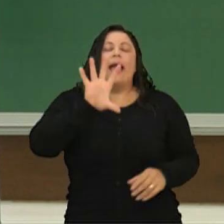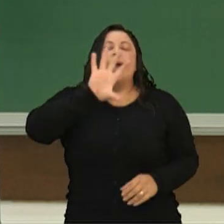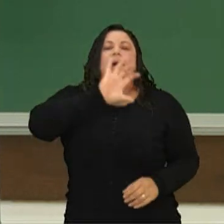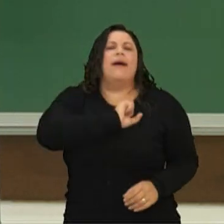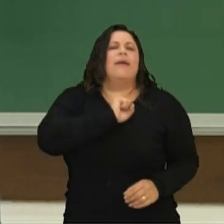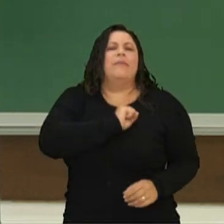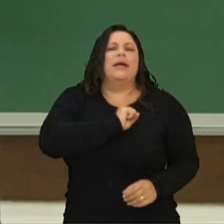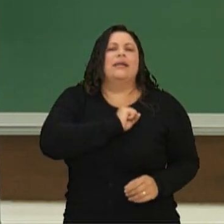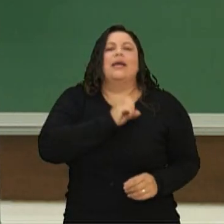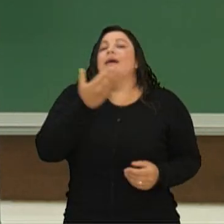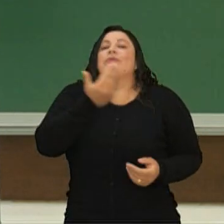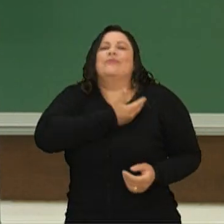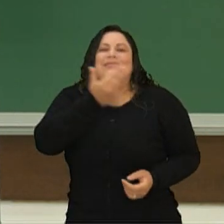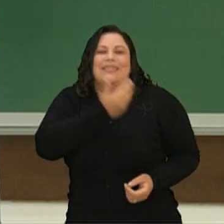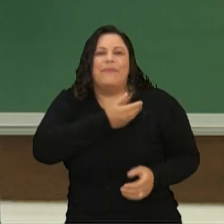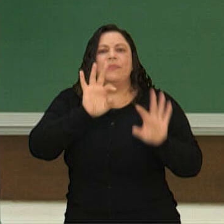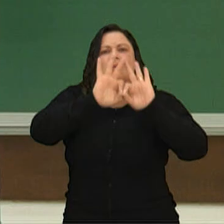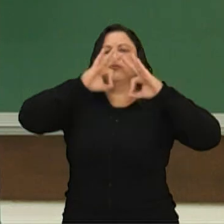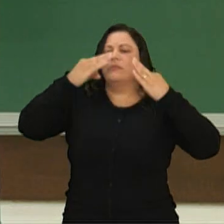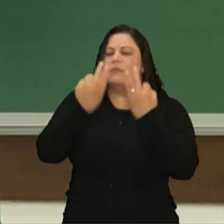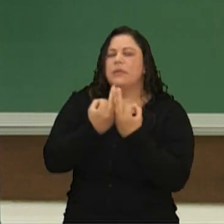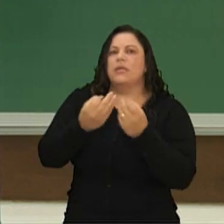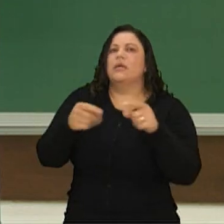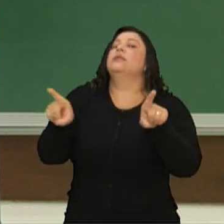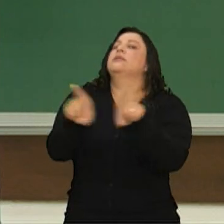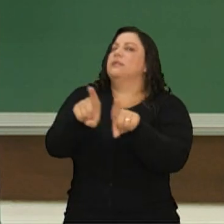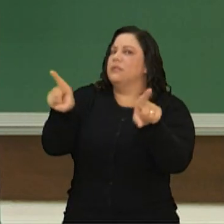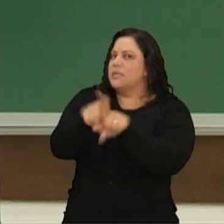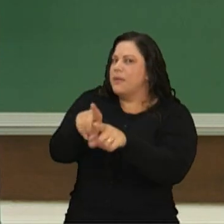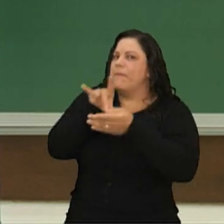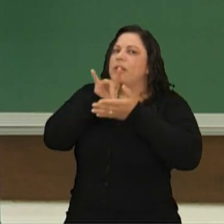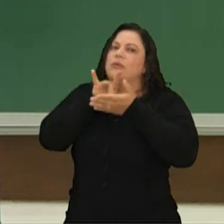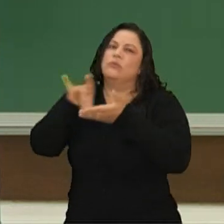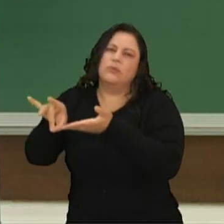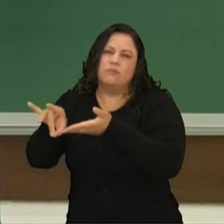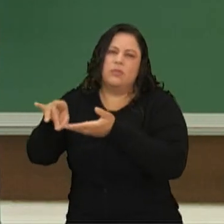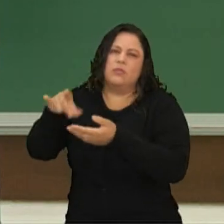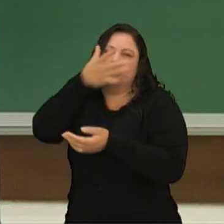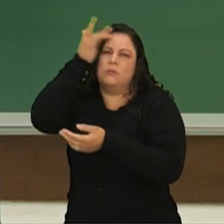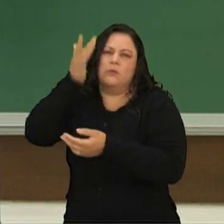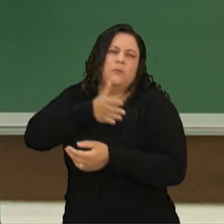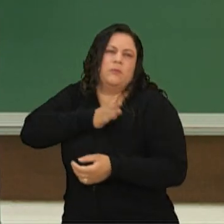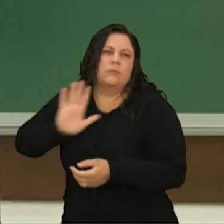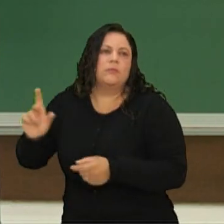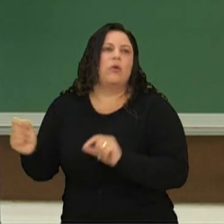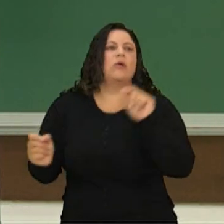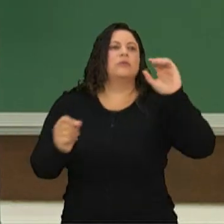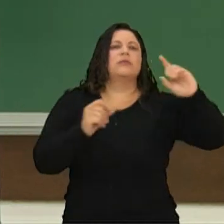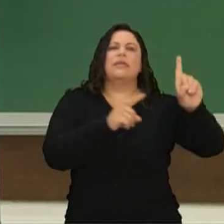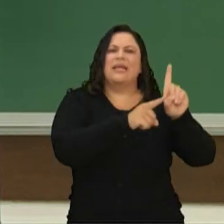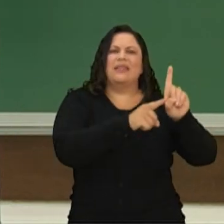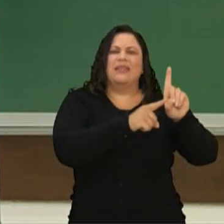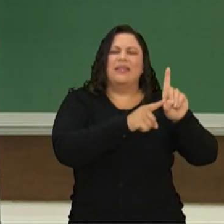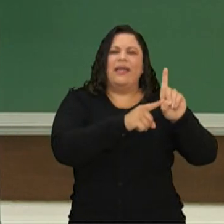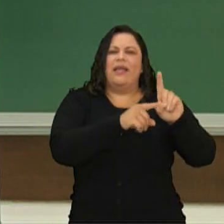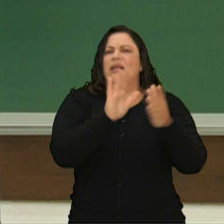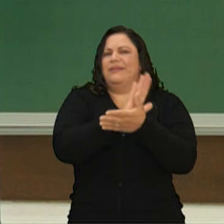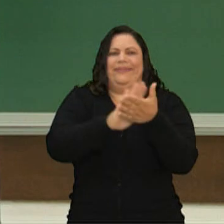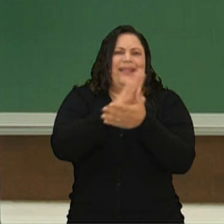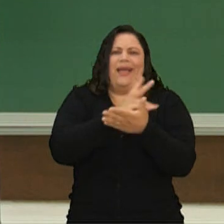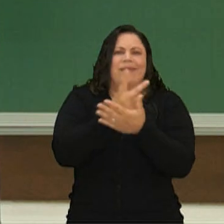amigos, familiares e até os inimigos? Ou letra D, nenhuma das alternativas está correta? Qual vocês somente